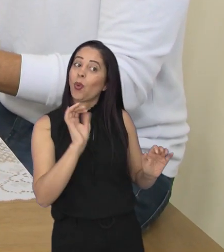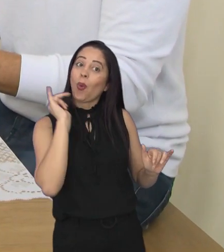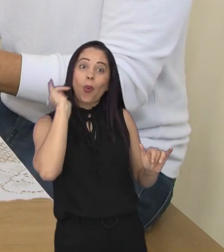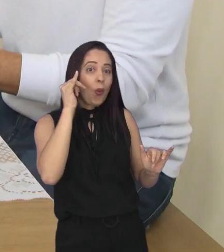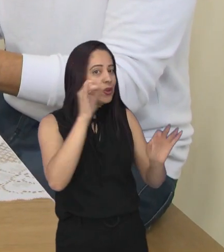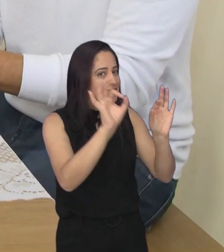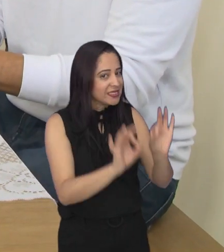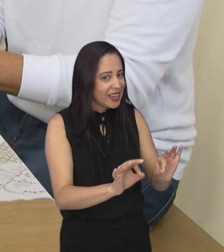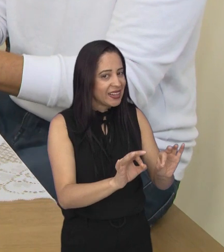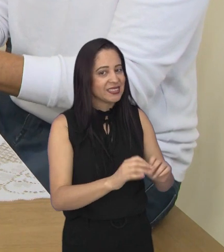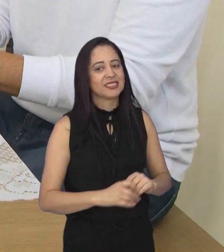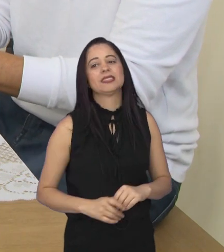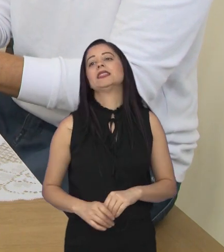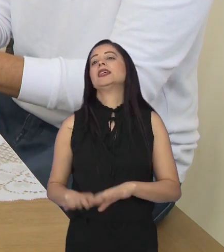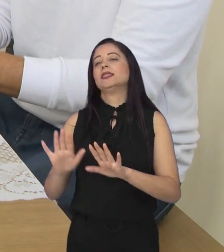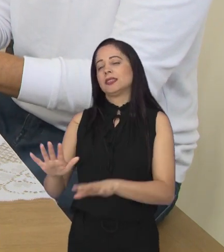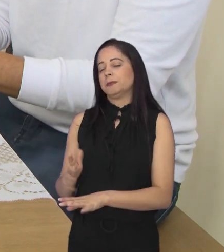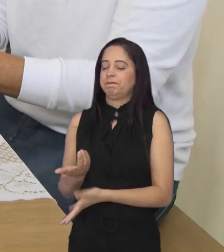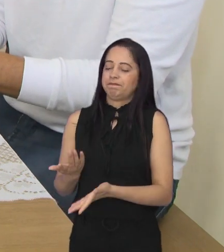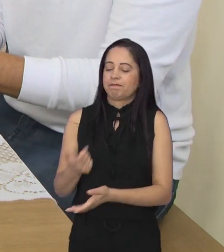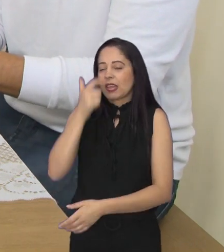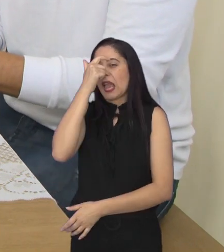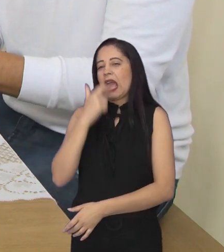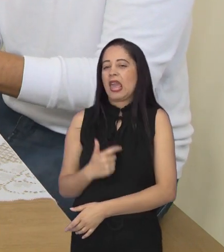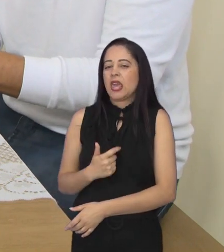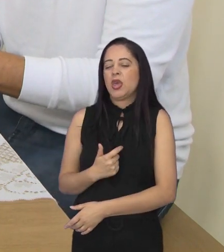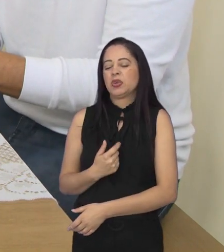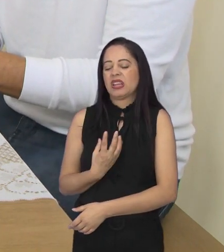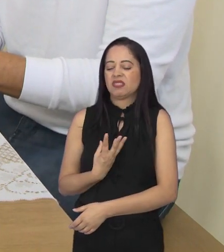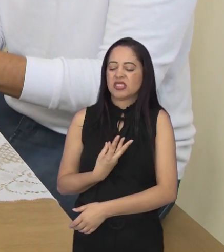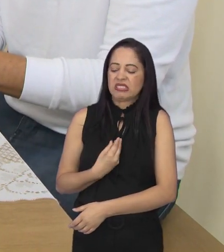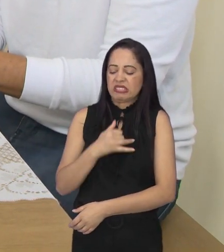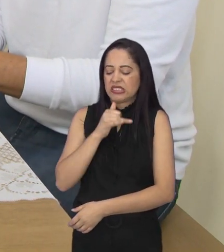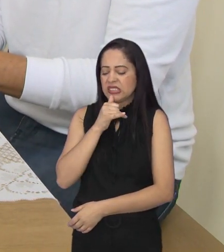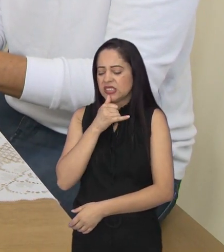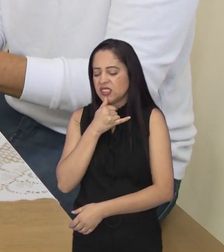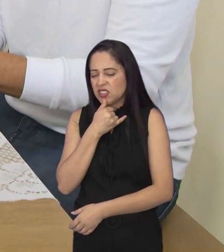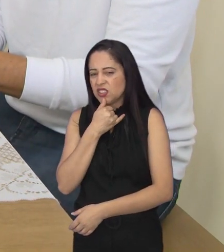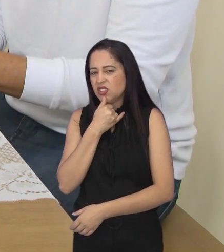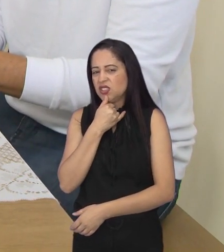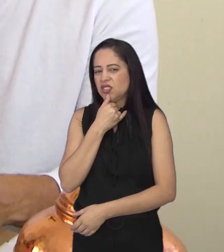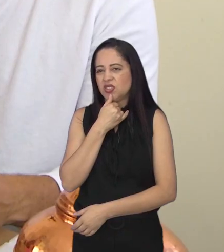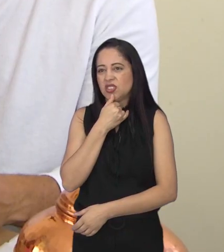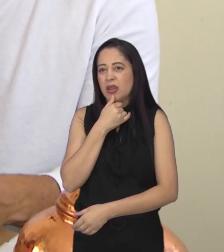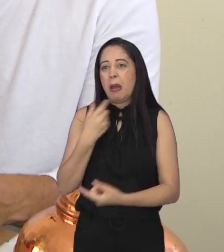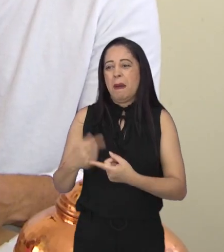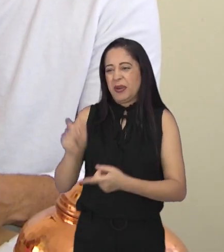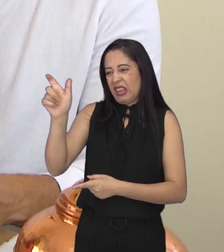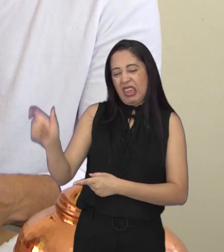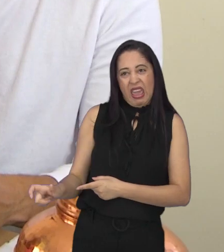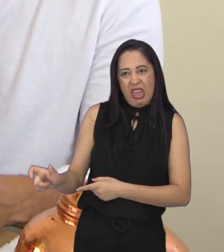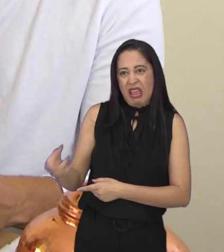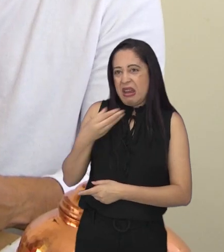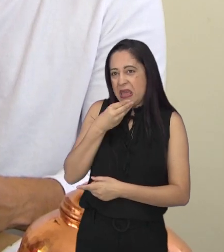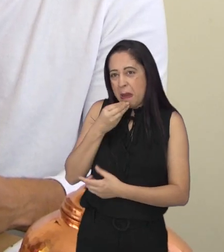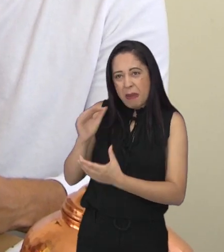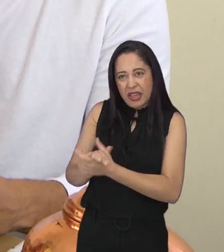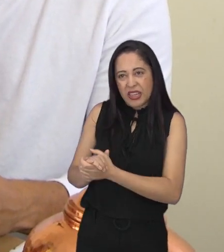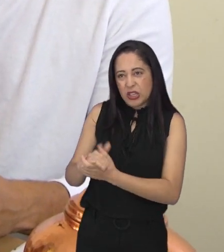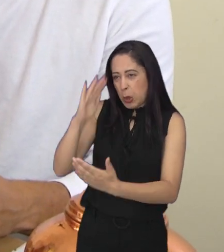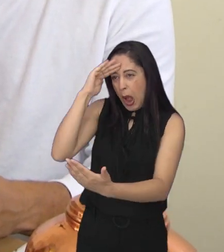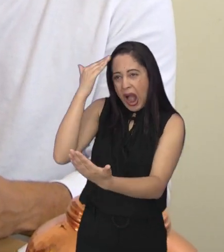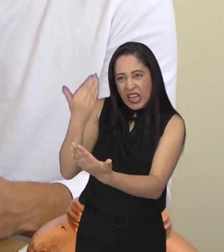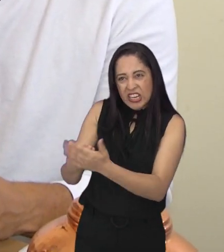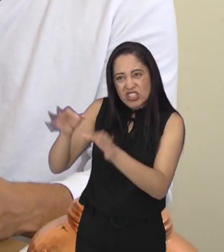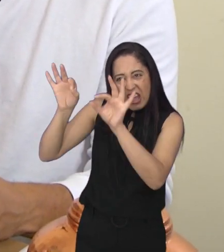de desistir. Tava bem puxado pra mim e eu sentia que, assim, ele não apostava muito, sabe, todas as